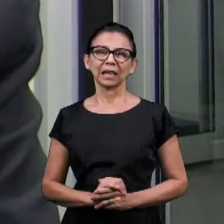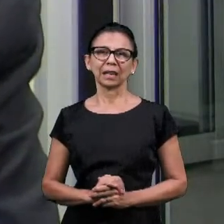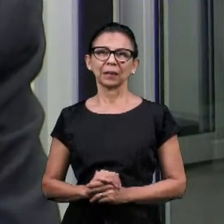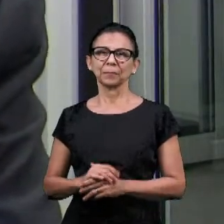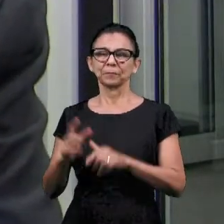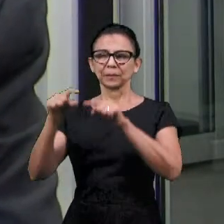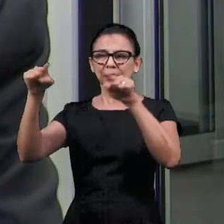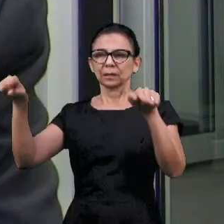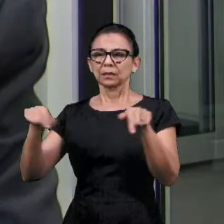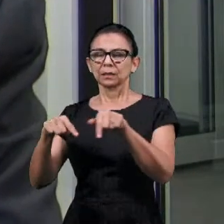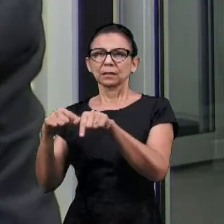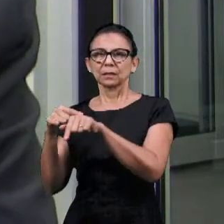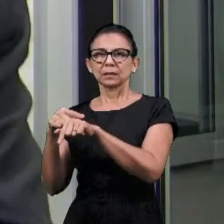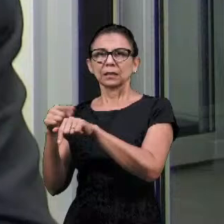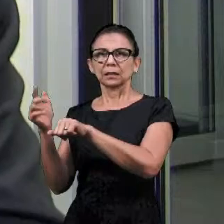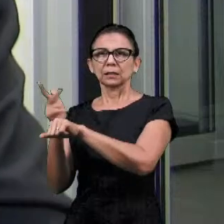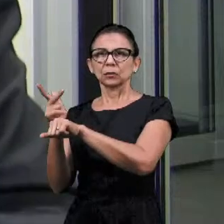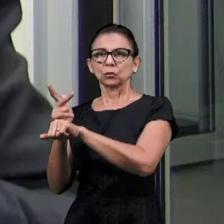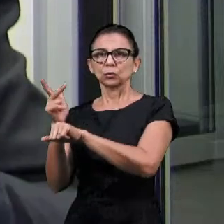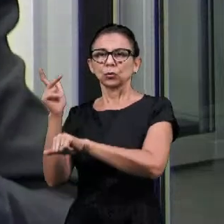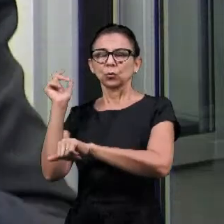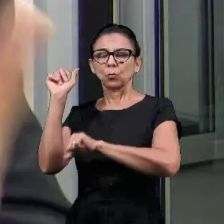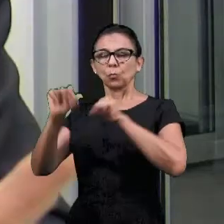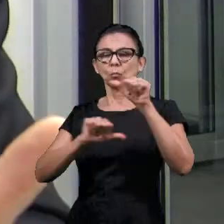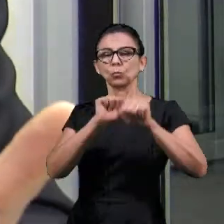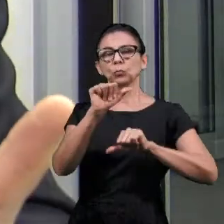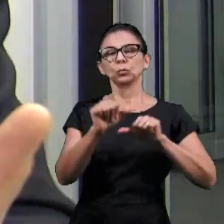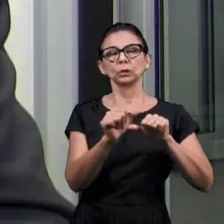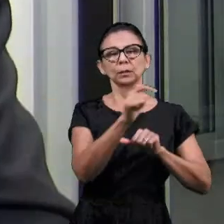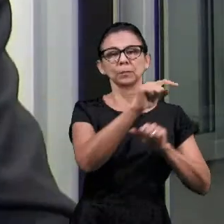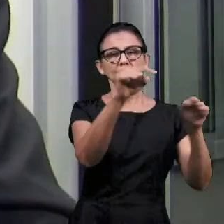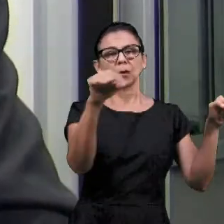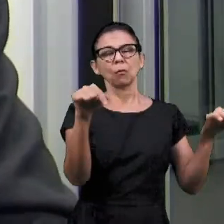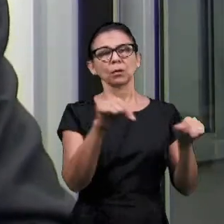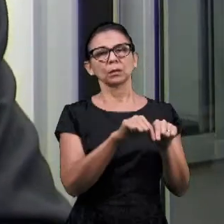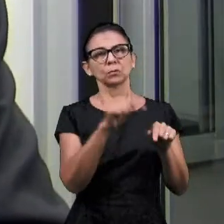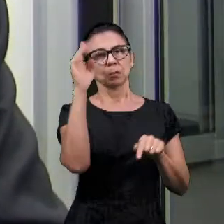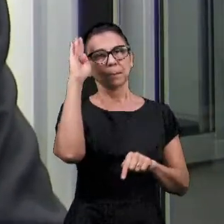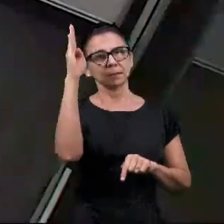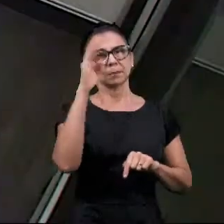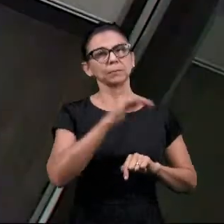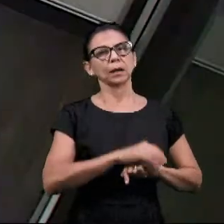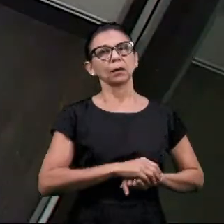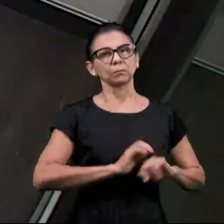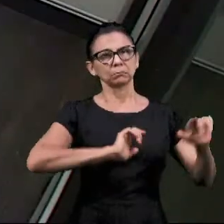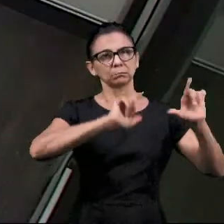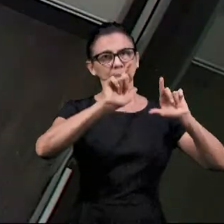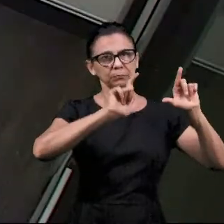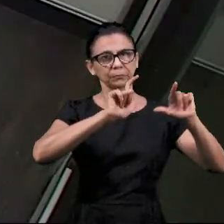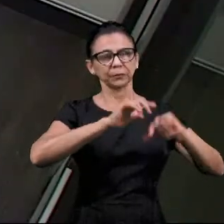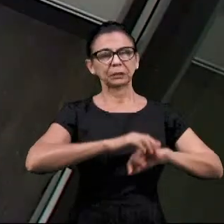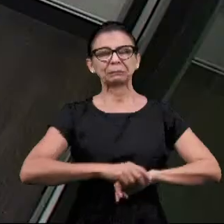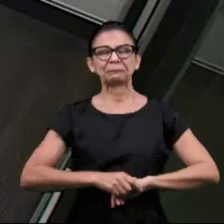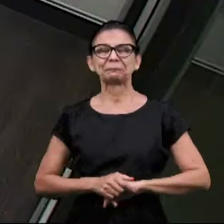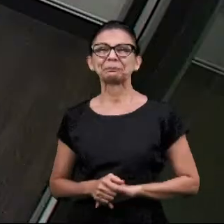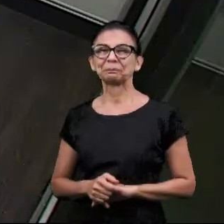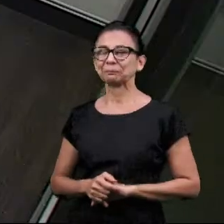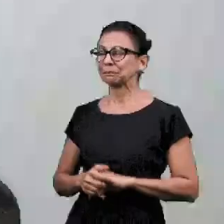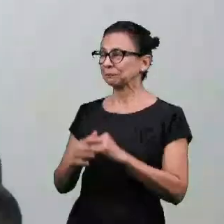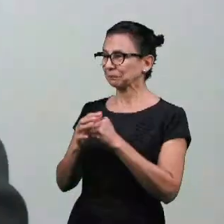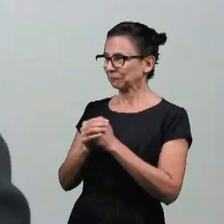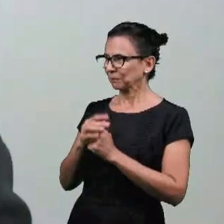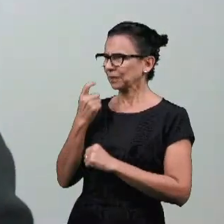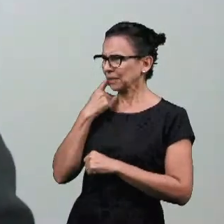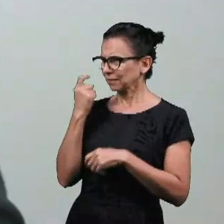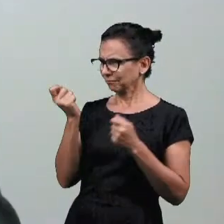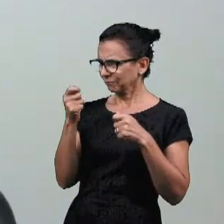estúdio principal da TV e aí a gente já começa o programa os três juntos ali. Amém. Então toda sexta-feira, né, quando